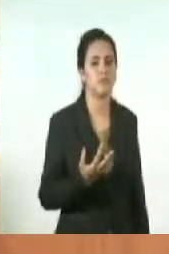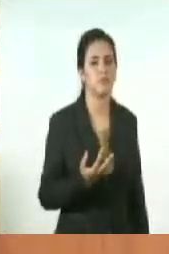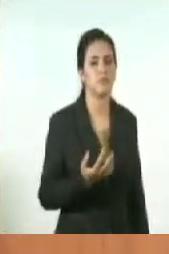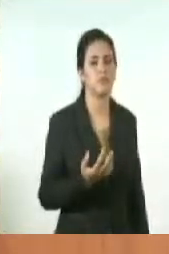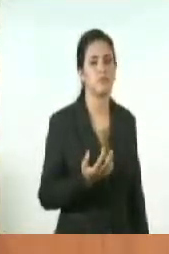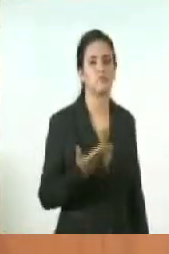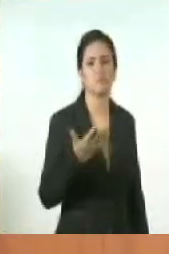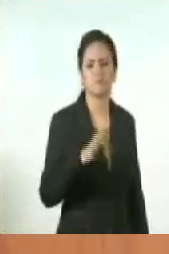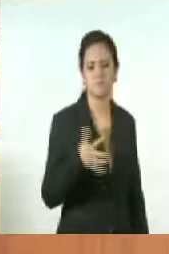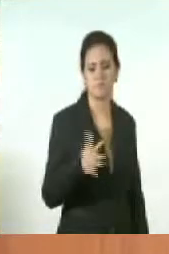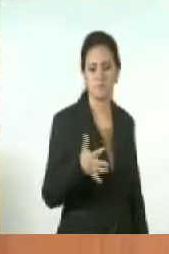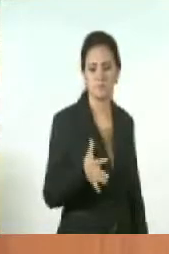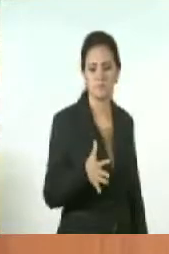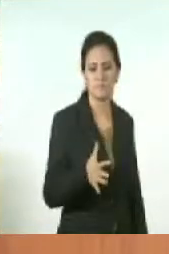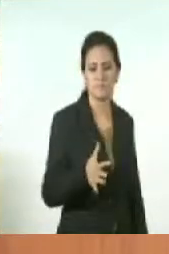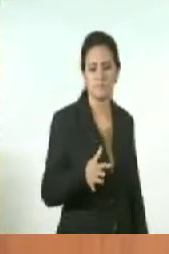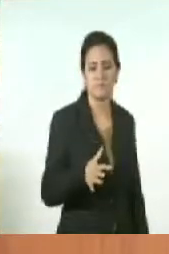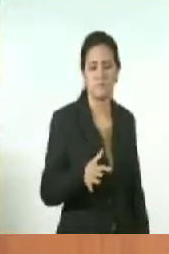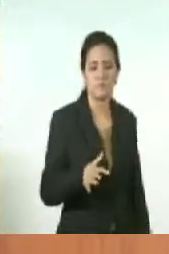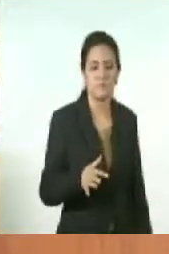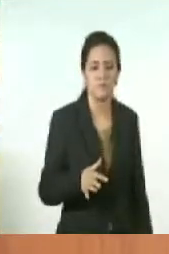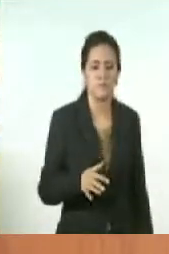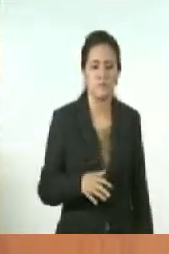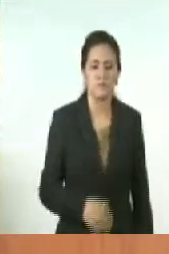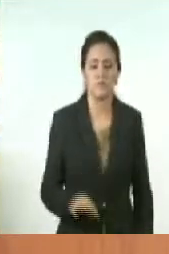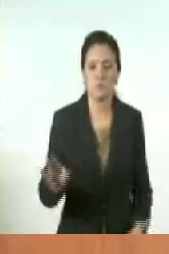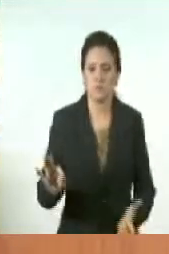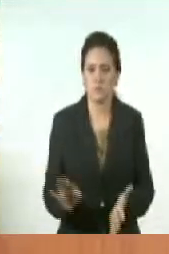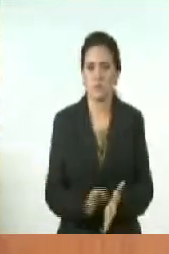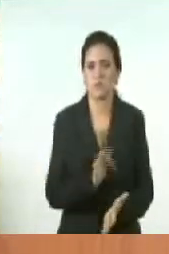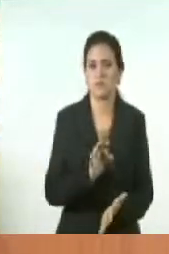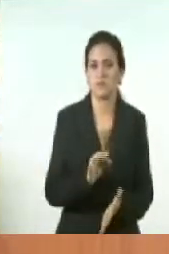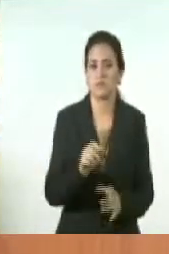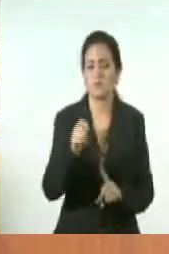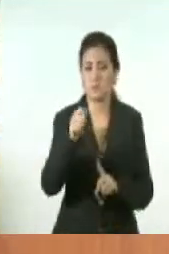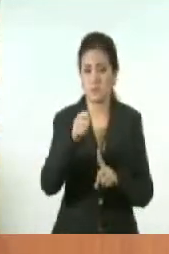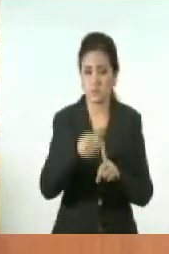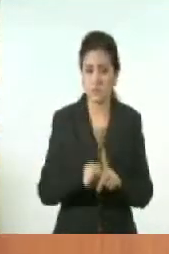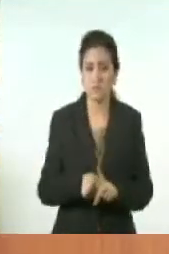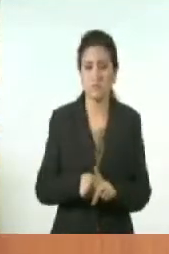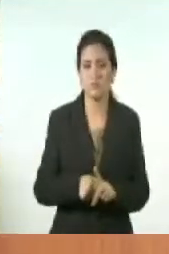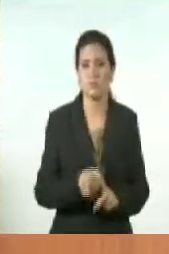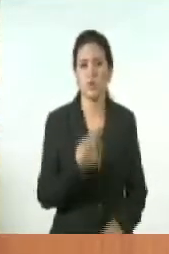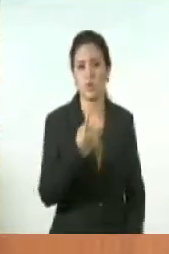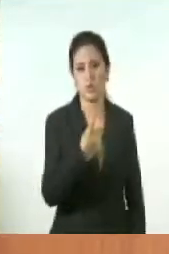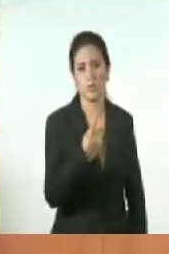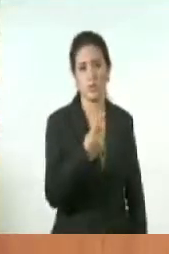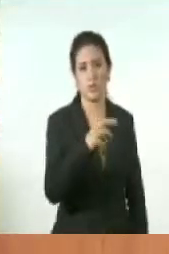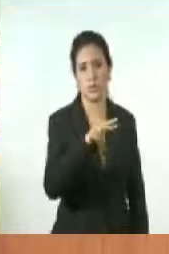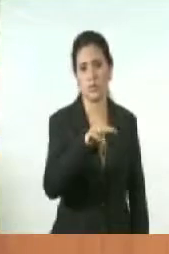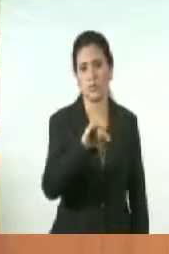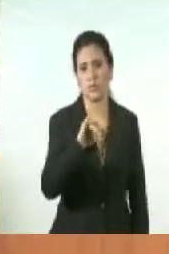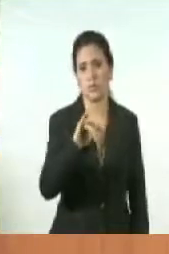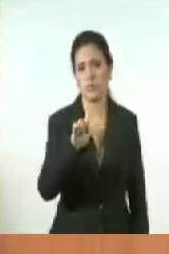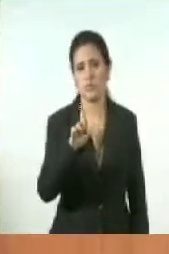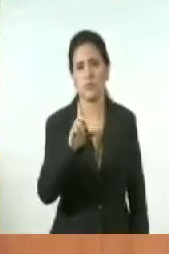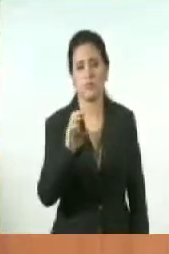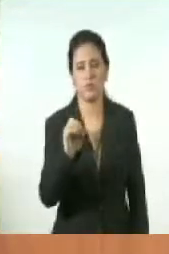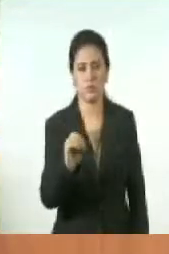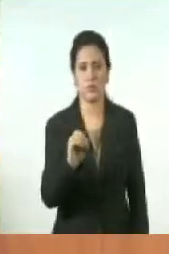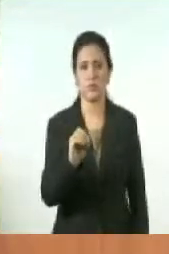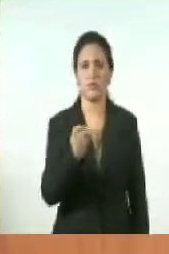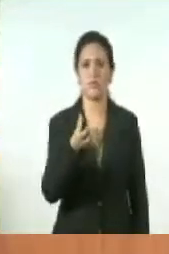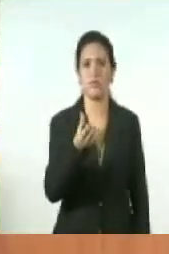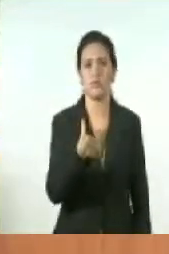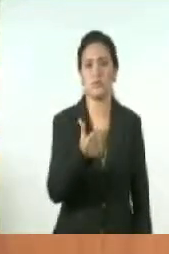Cerca de... O contrato mensal é de R$ 1.619.000. Portanto, se a gente